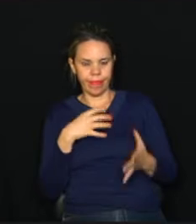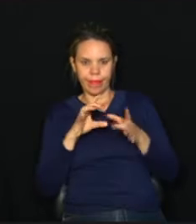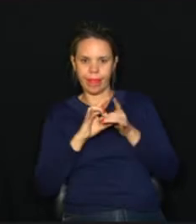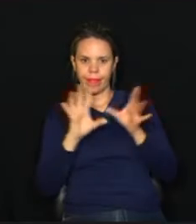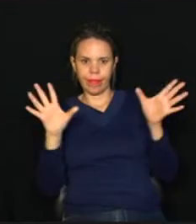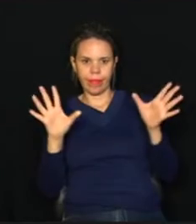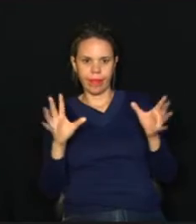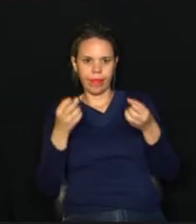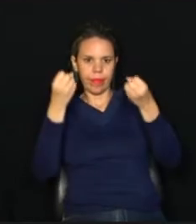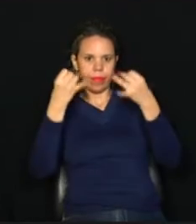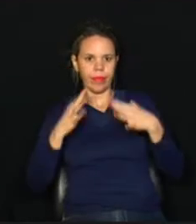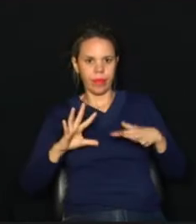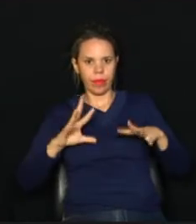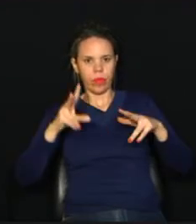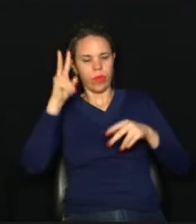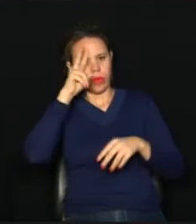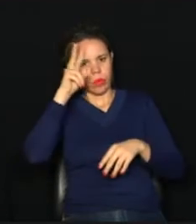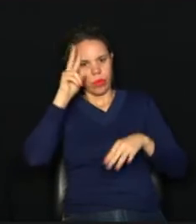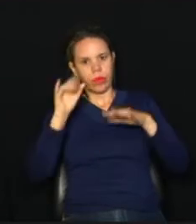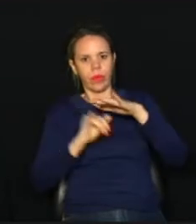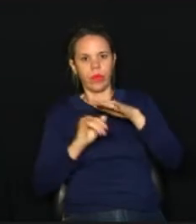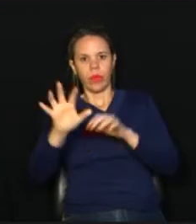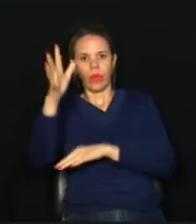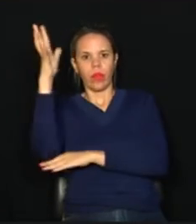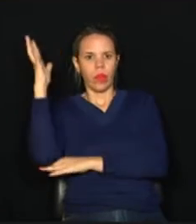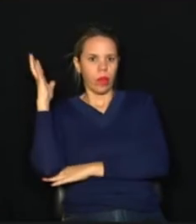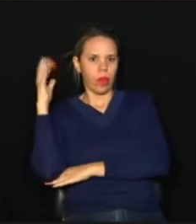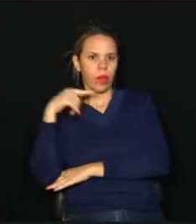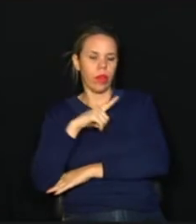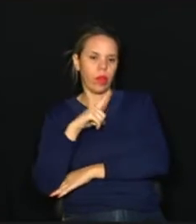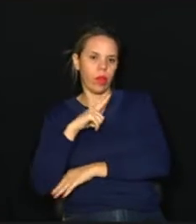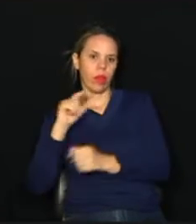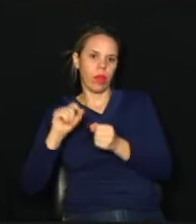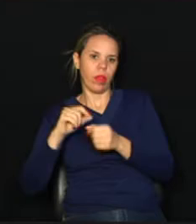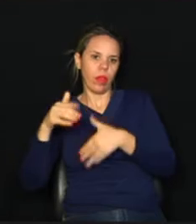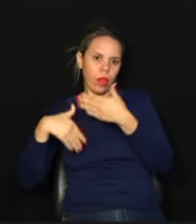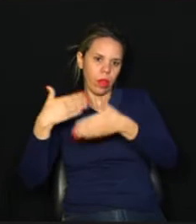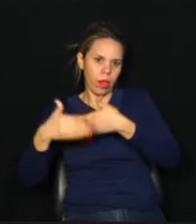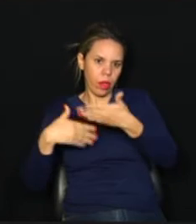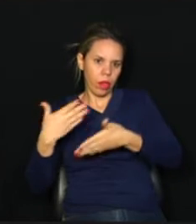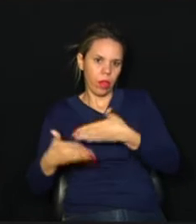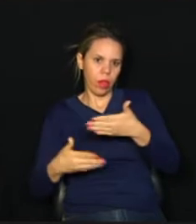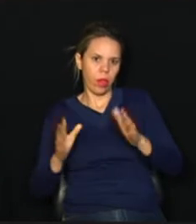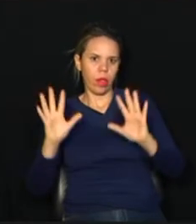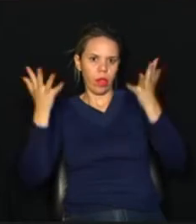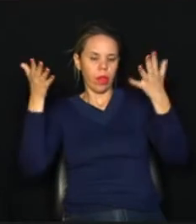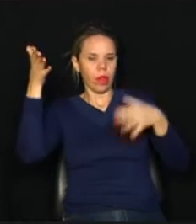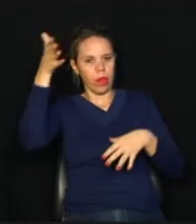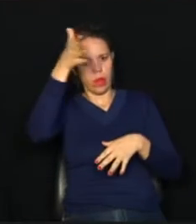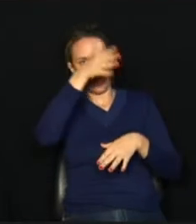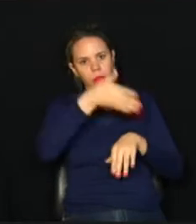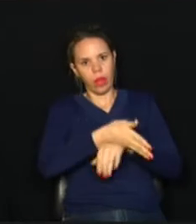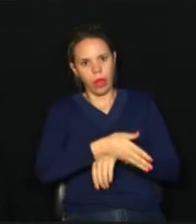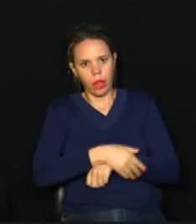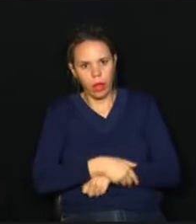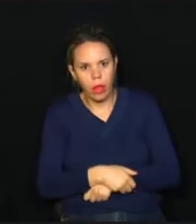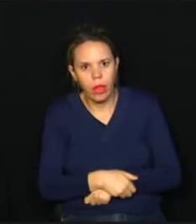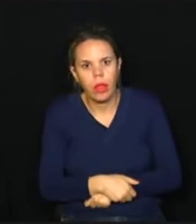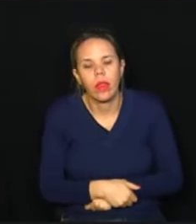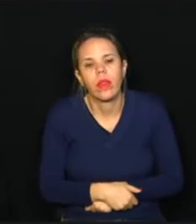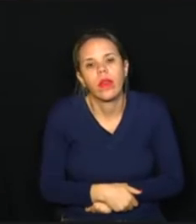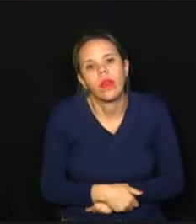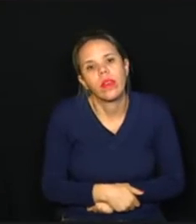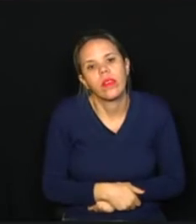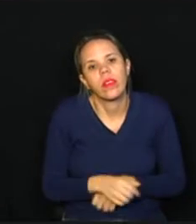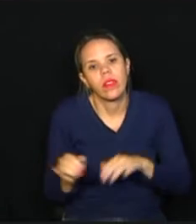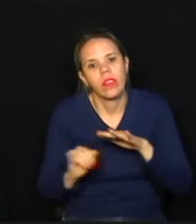disposição de contar a história do Instituto Florestal, que é o que eu tenho feito nos eventos que eu participo. Uma